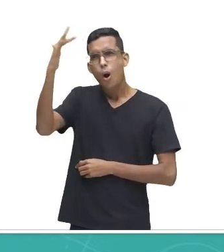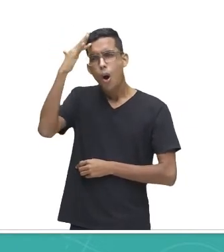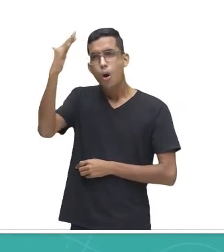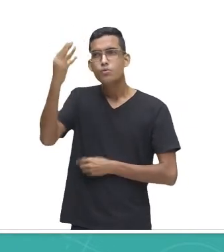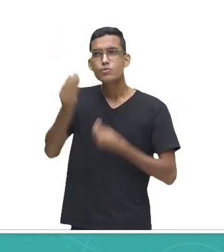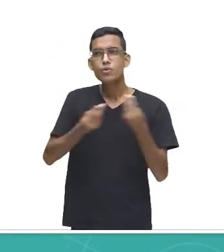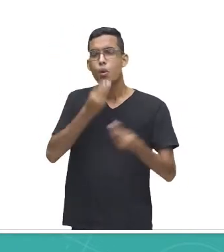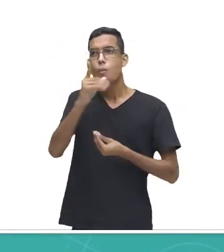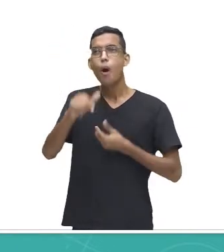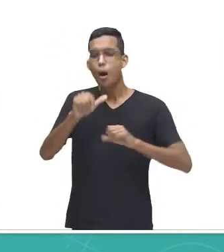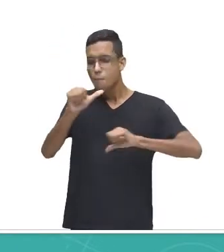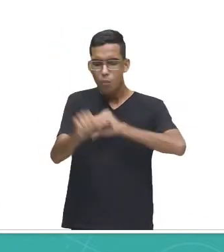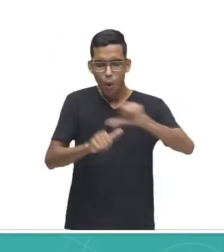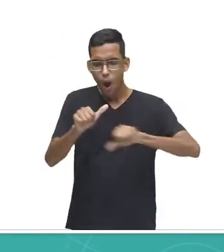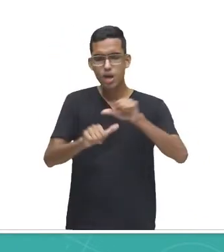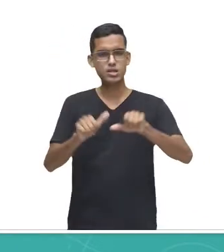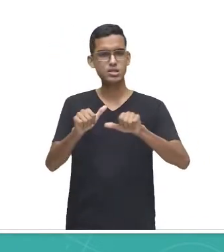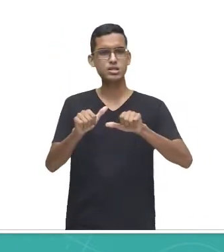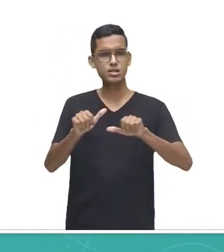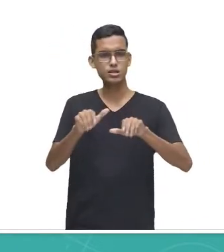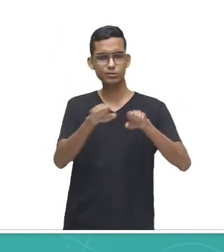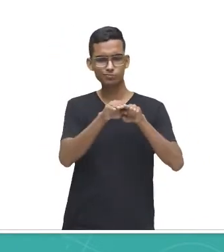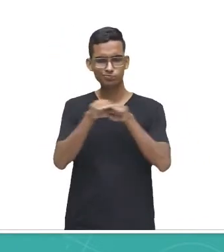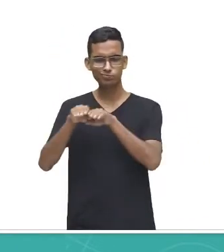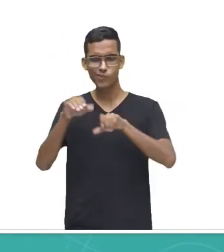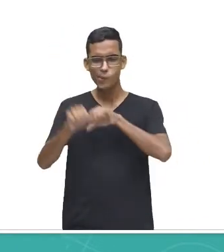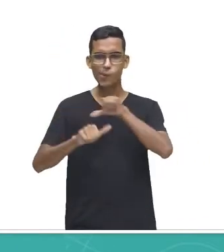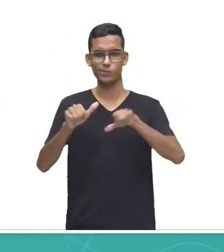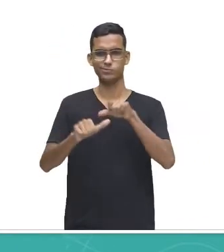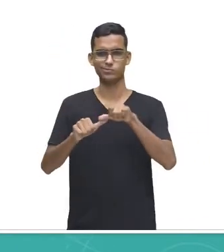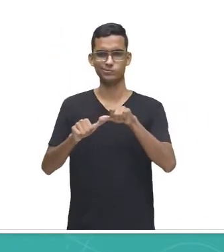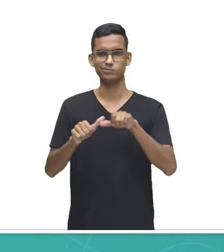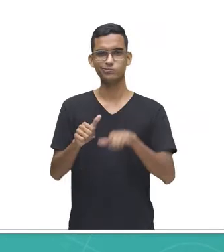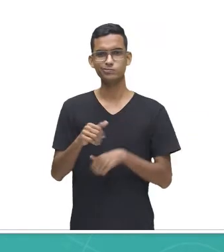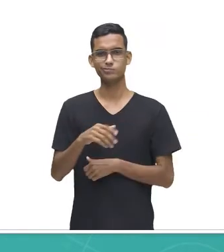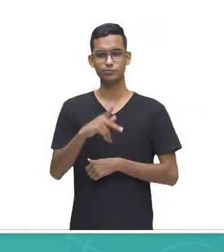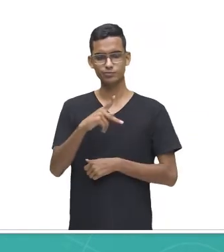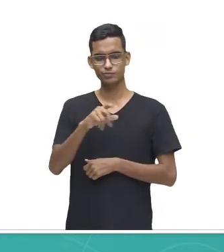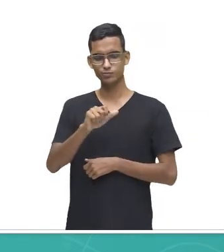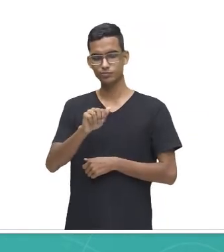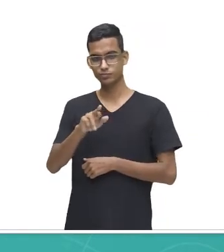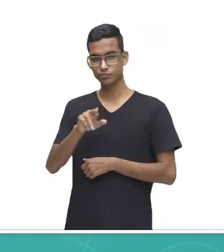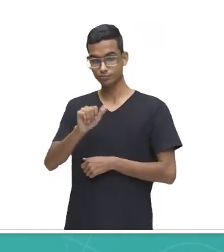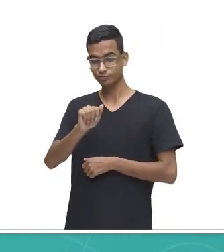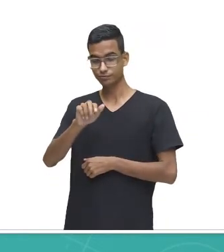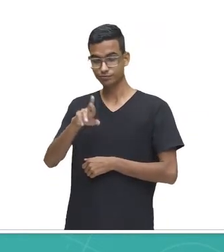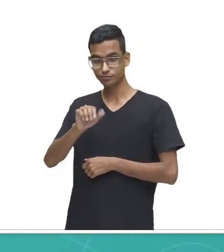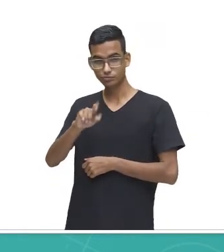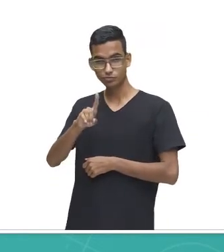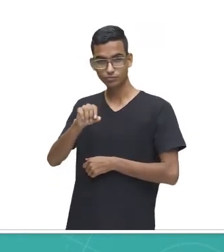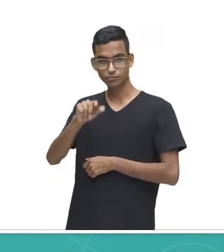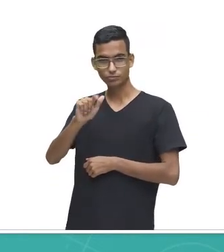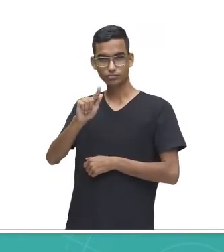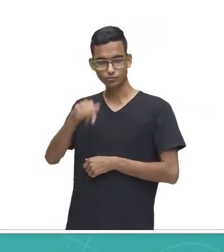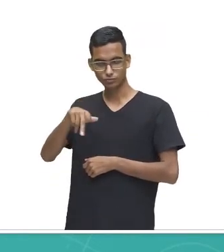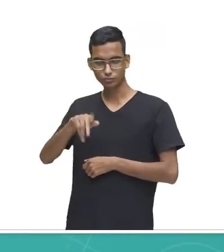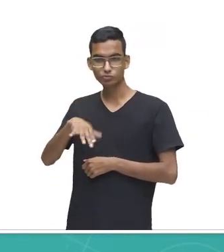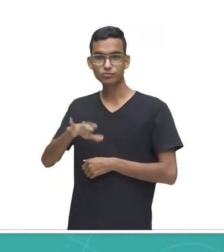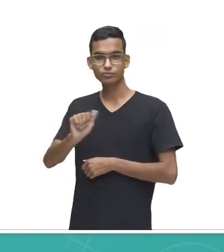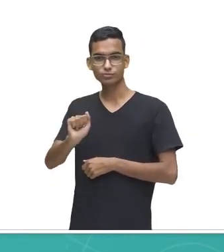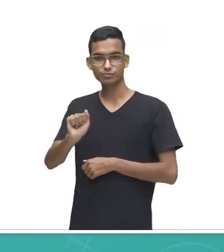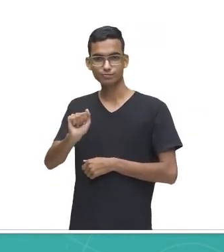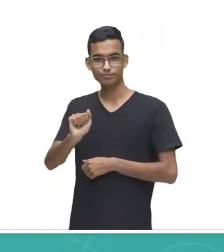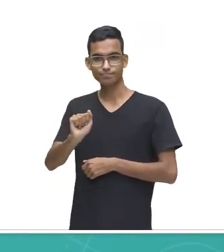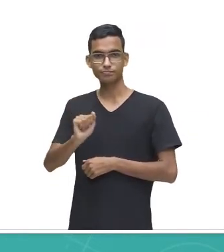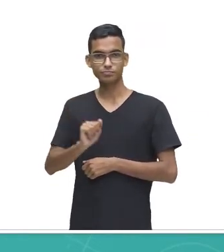paradigmas. E isso ao longo da história é muito interessante. Por exemplo, próximo, exemplos